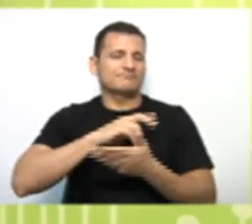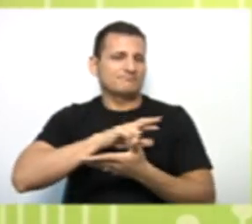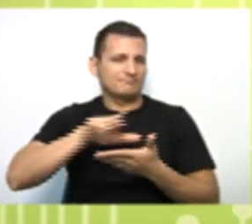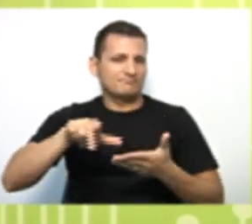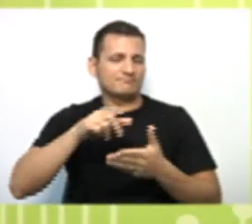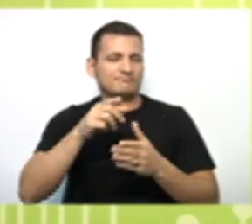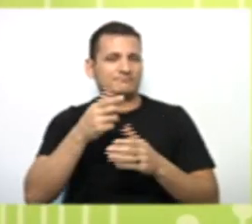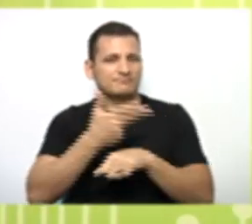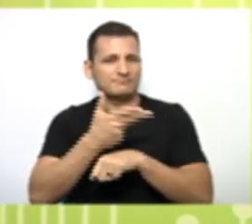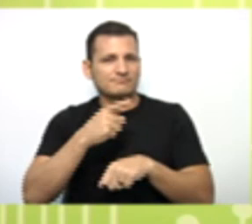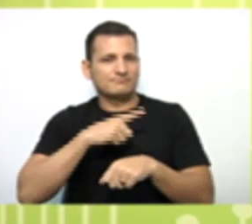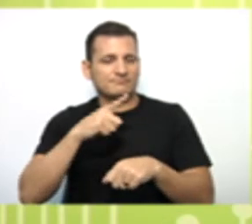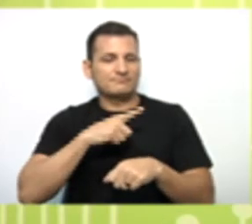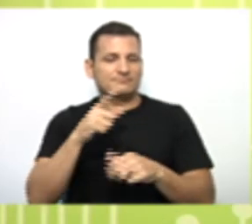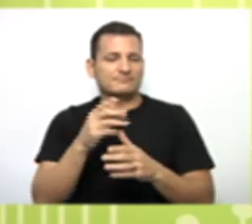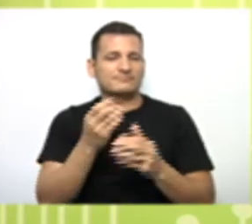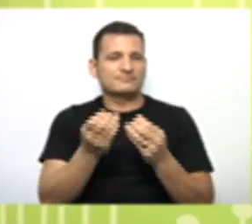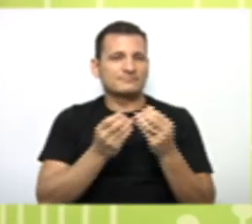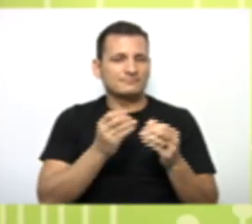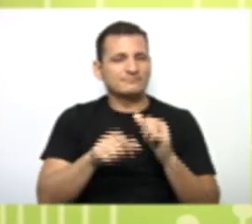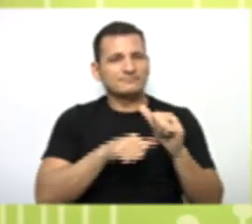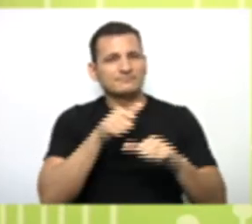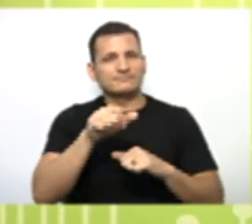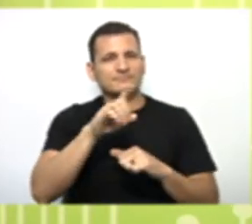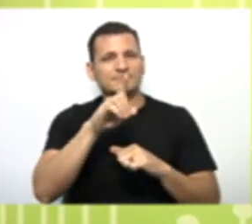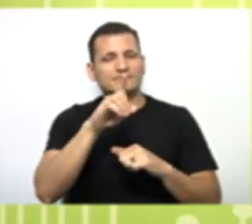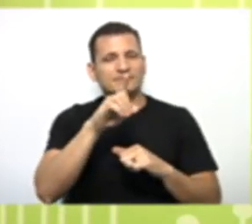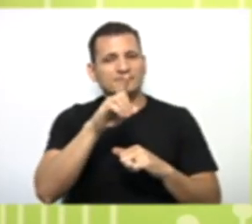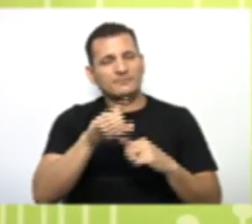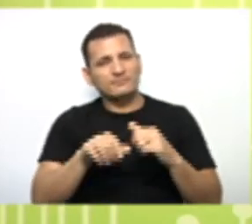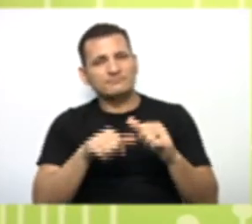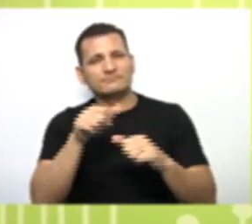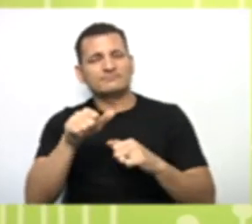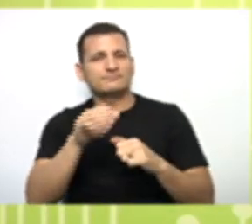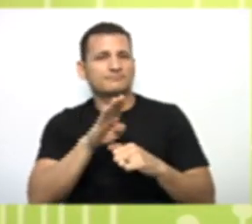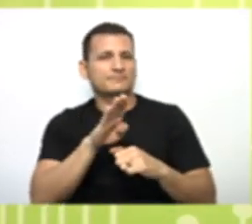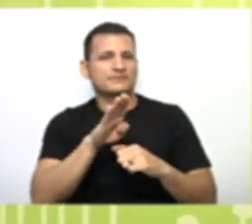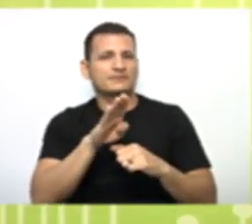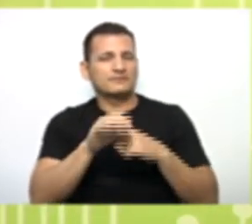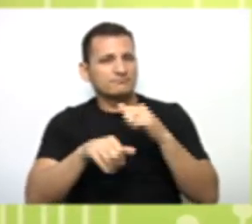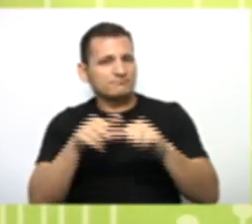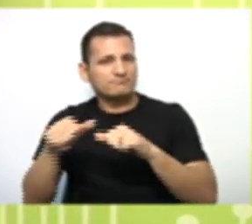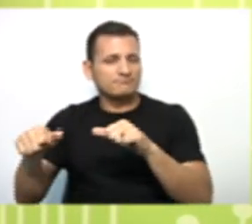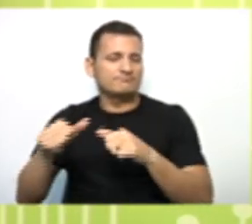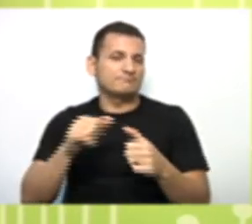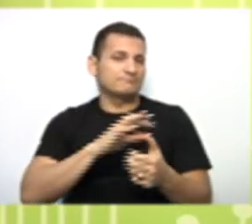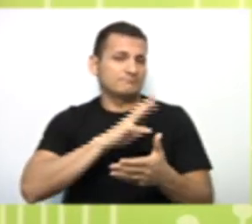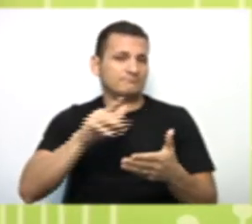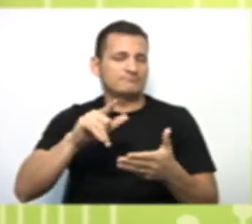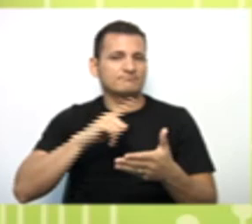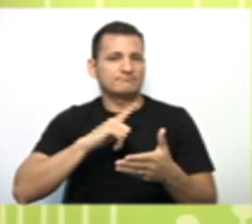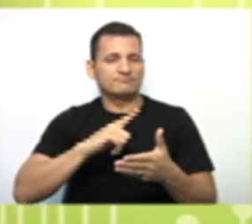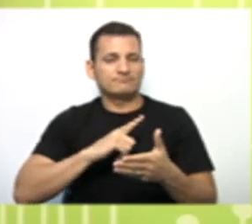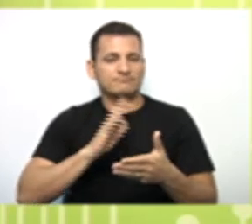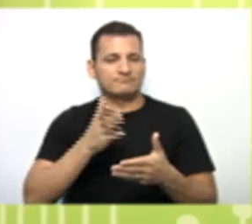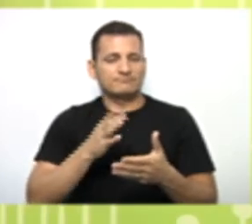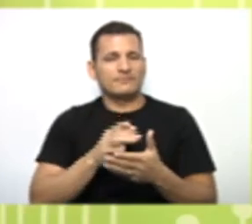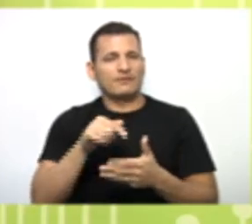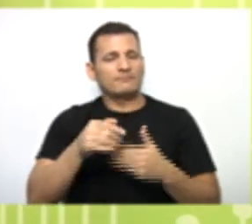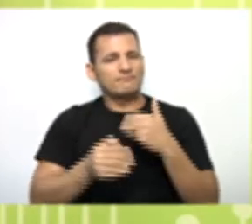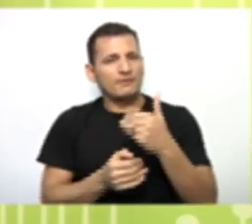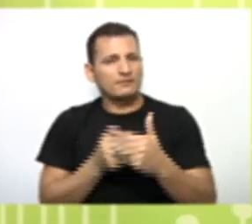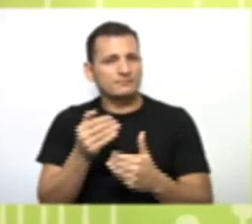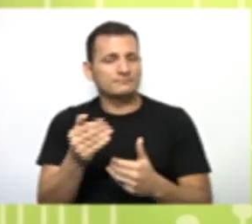transformações. Tem lá vídeo como converter decimal para hexadecimal, como converter binário. Tem tudo isso lá, gente. Isso aí é o passo a